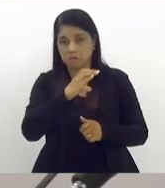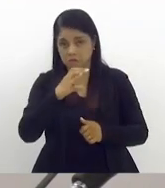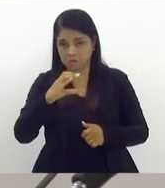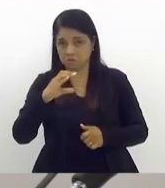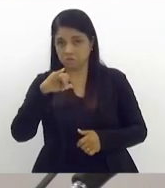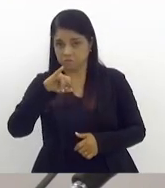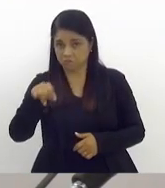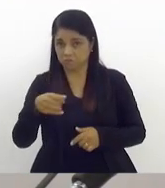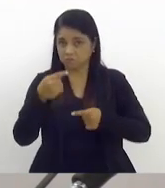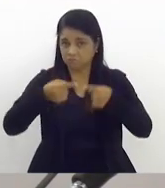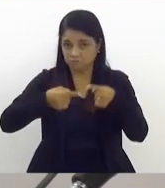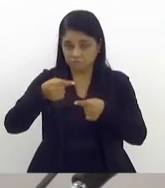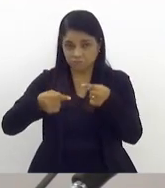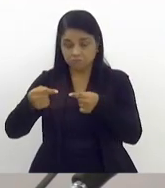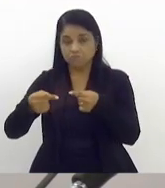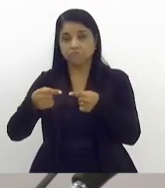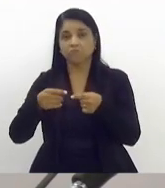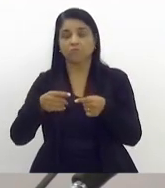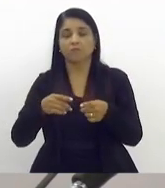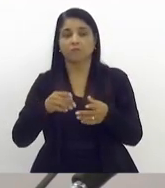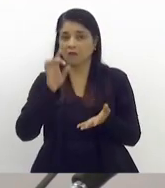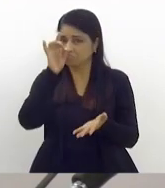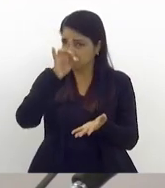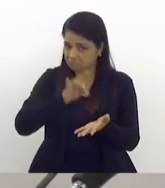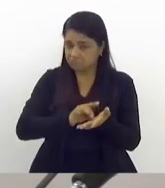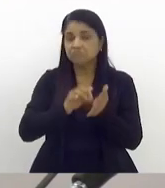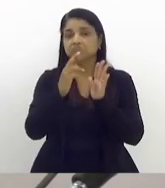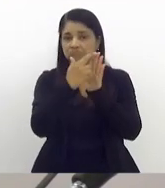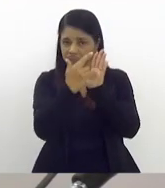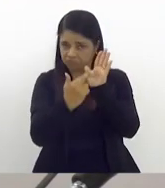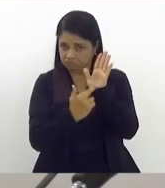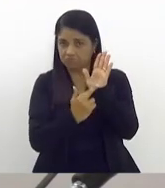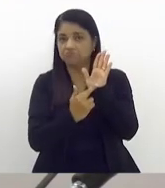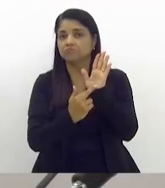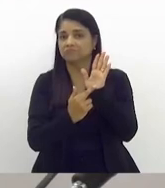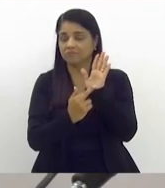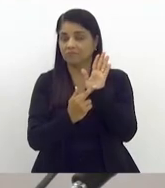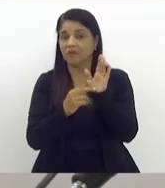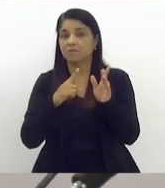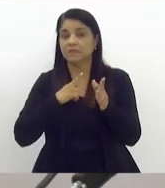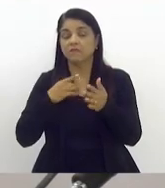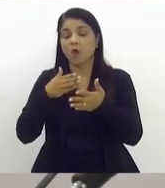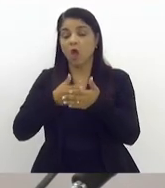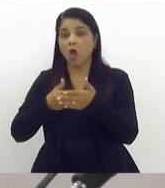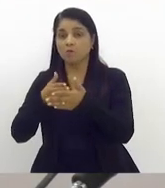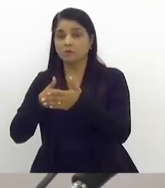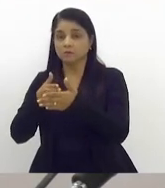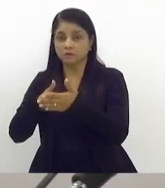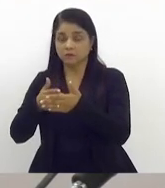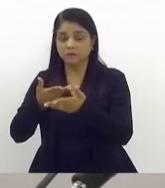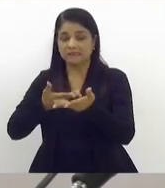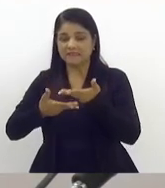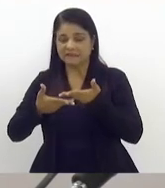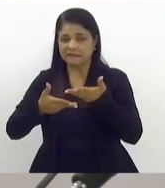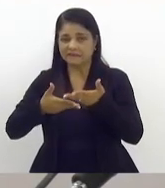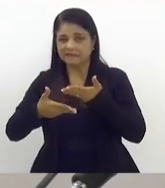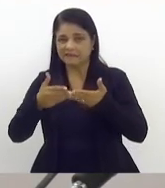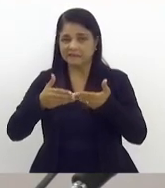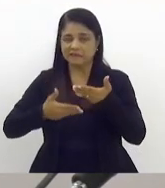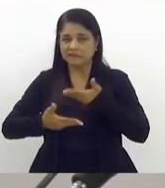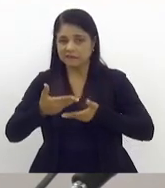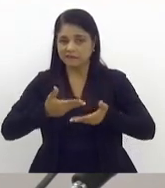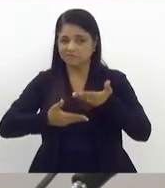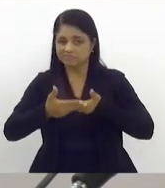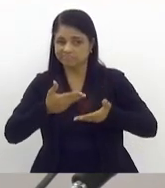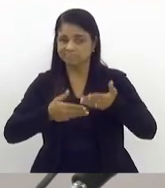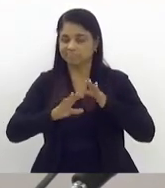foi... Olha, é legítimo, é regimental, mas teve uma obstrução de tramitação durante um bom tempo esse projeto. A partir do